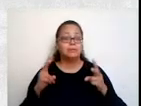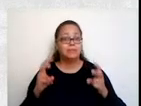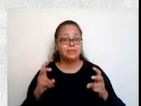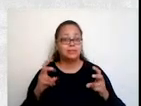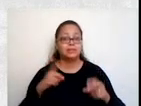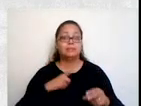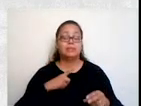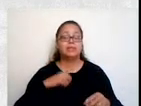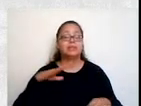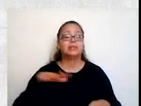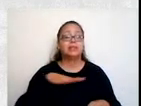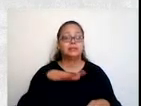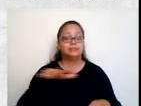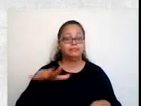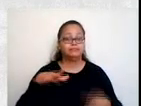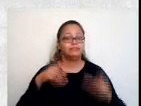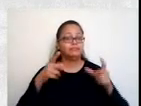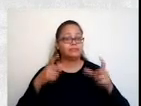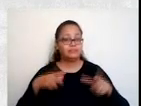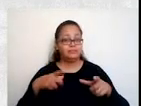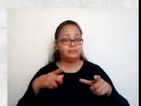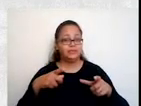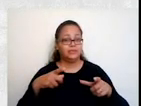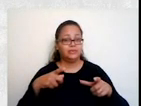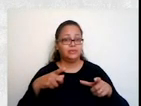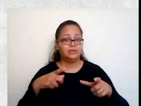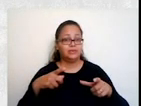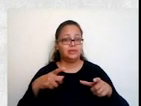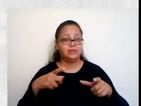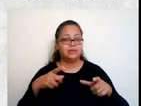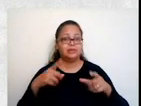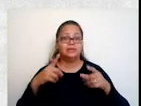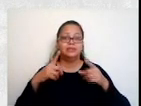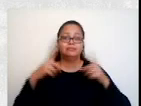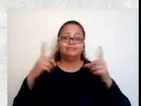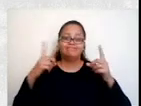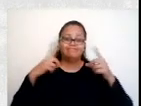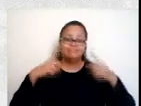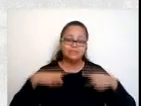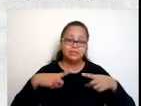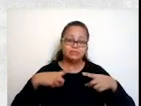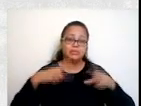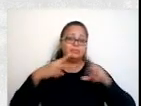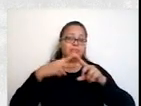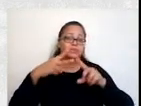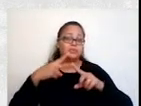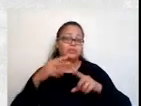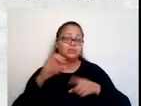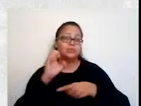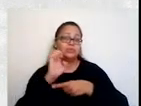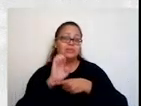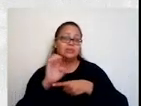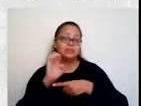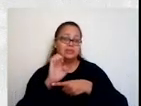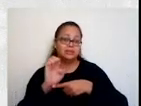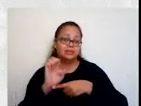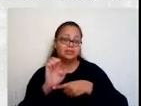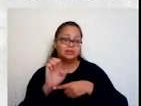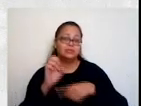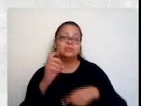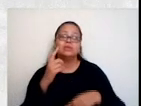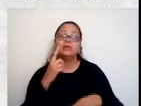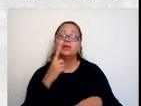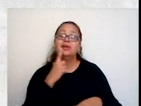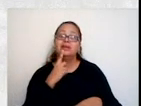que tem o território, né, que era disputado por esses dois estados, e ao lado, aqui